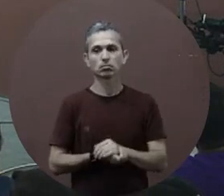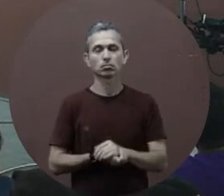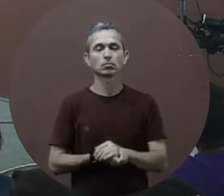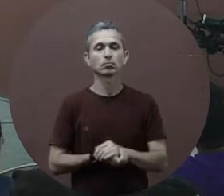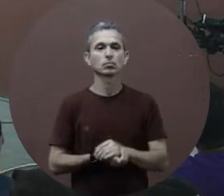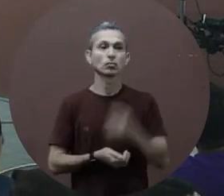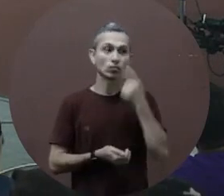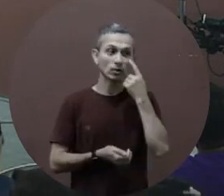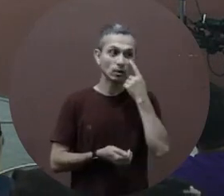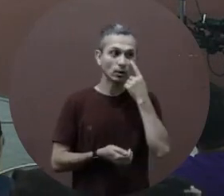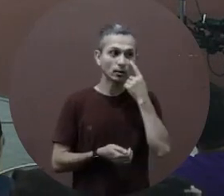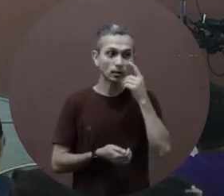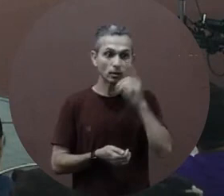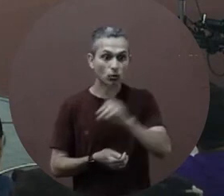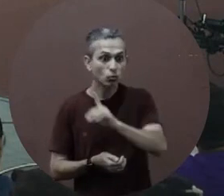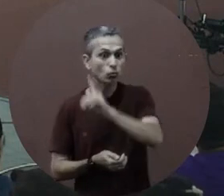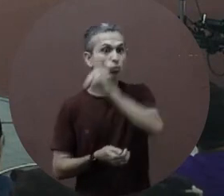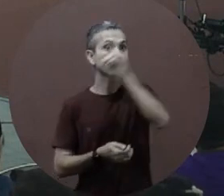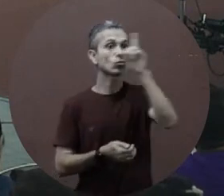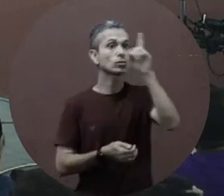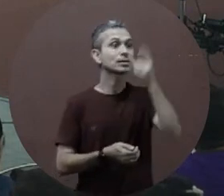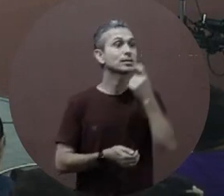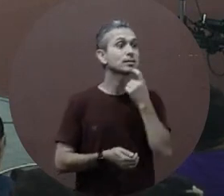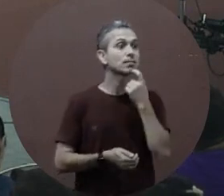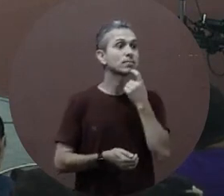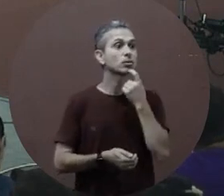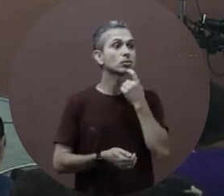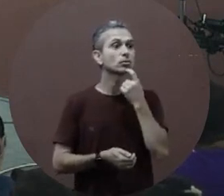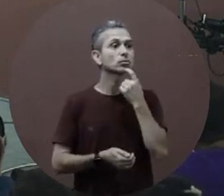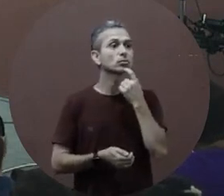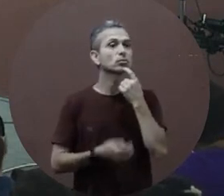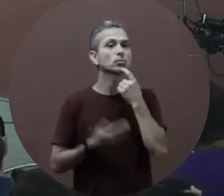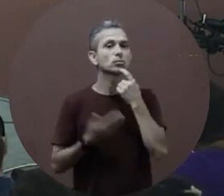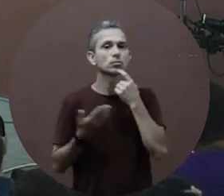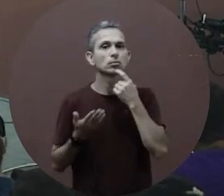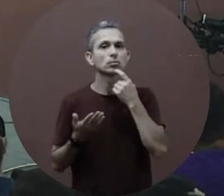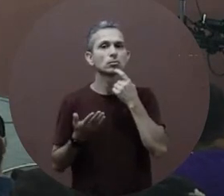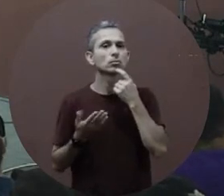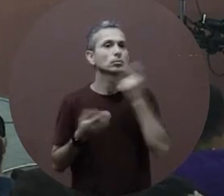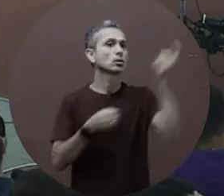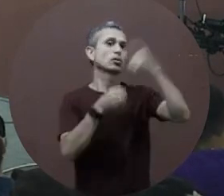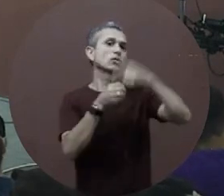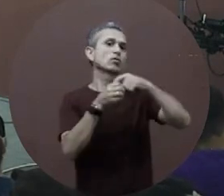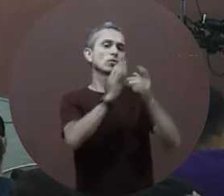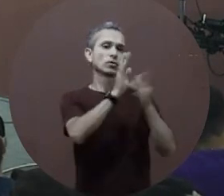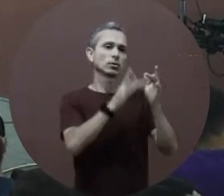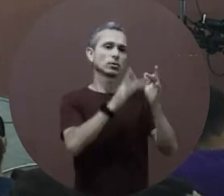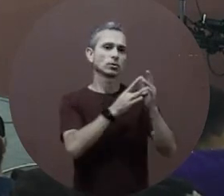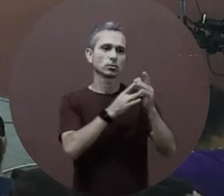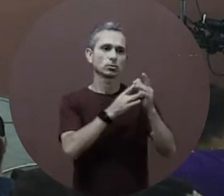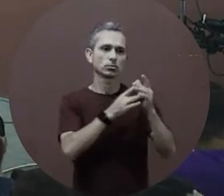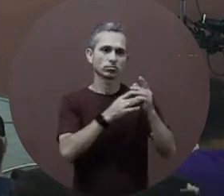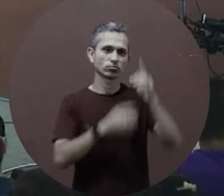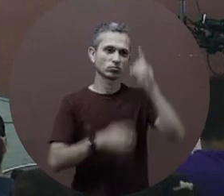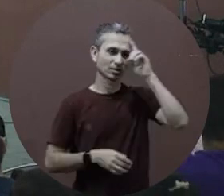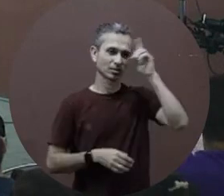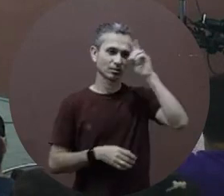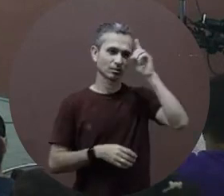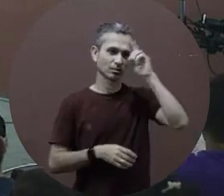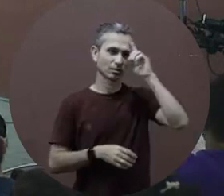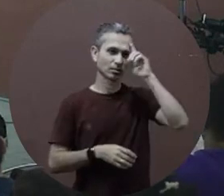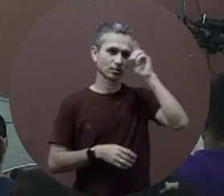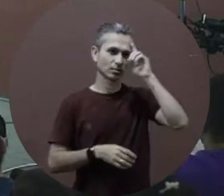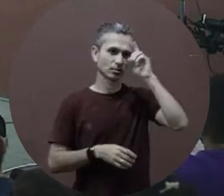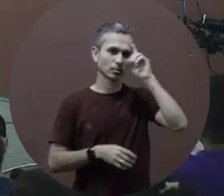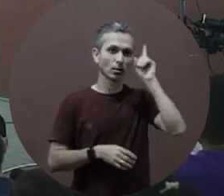que isso significa? O dia. Cada dia mais que se aproxima da volta de Jesus, vai ficando mais difícil, gente, seguir